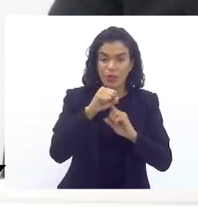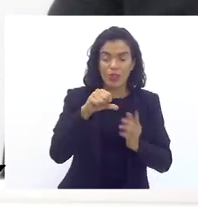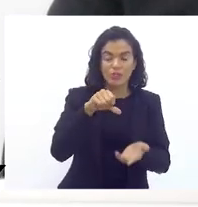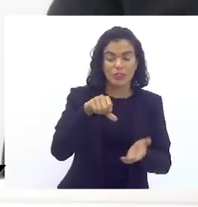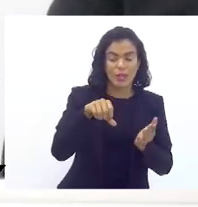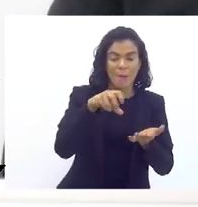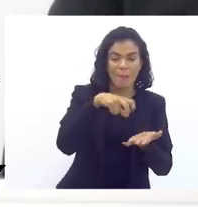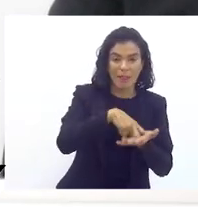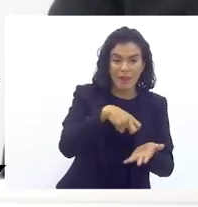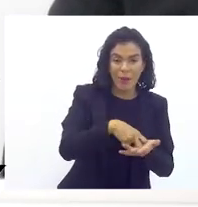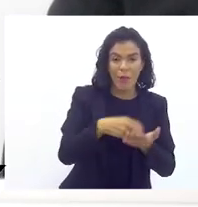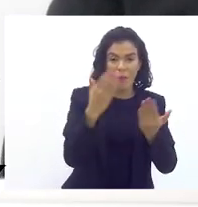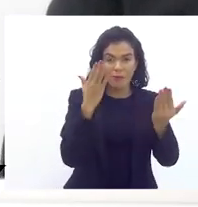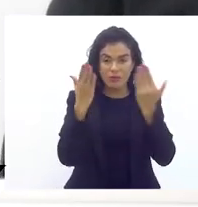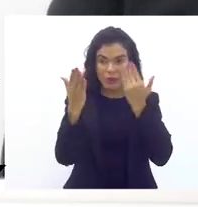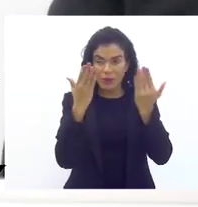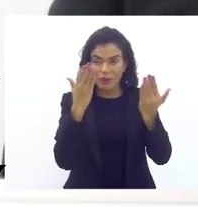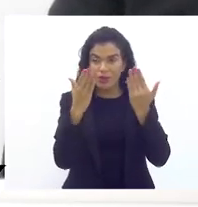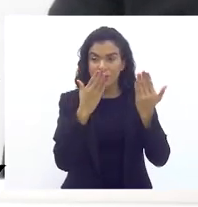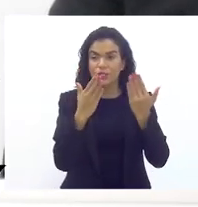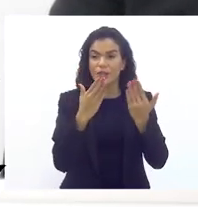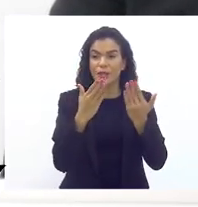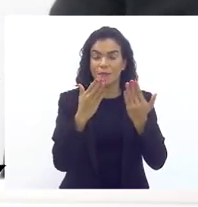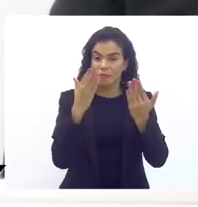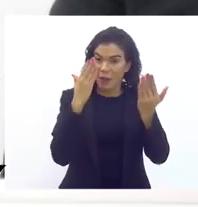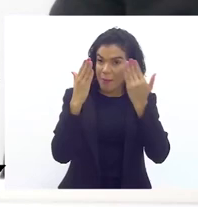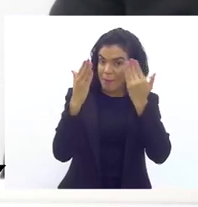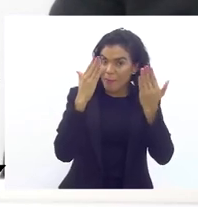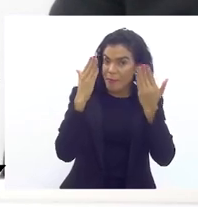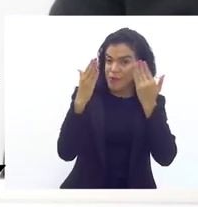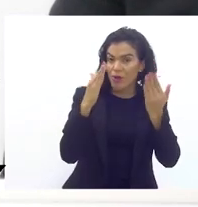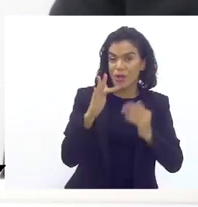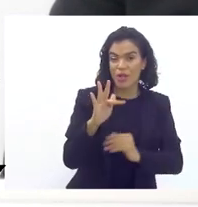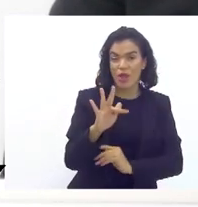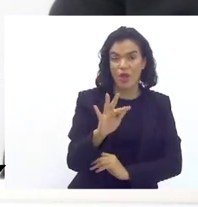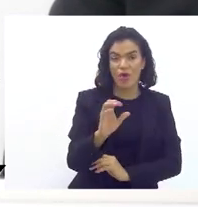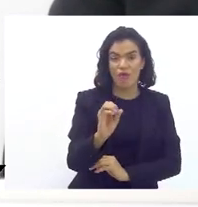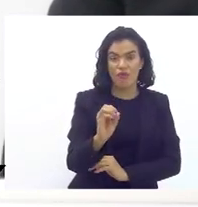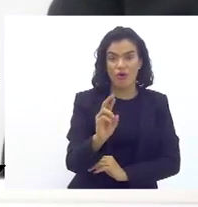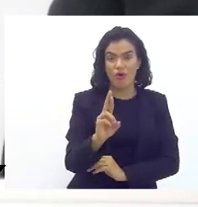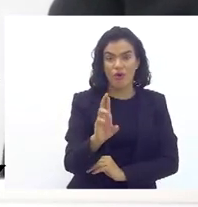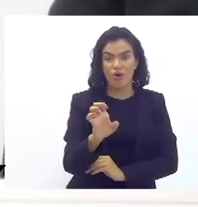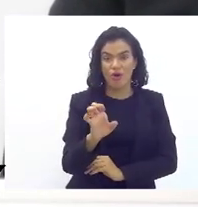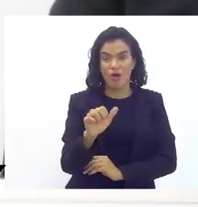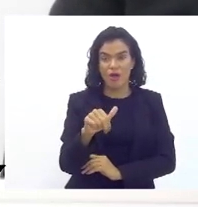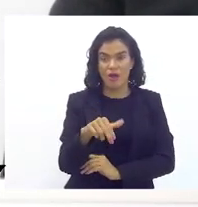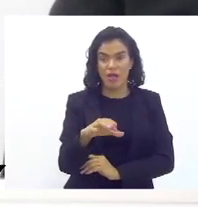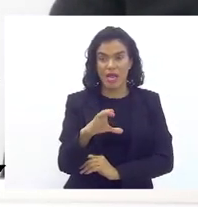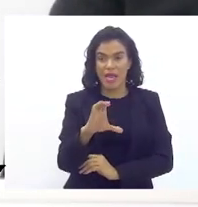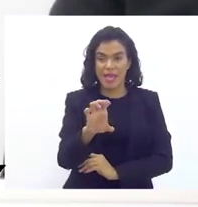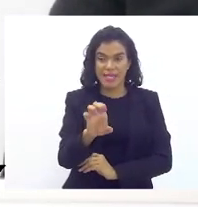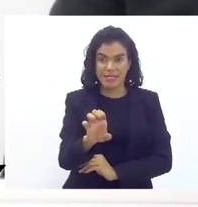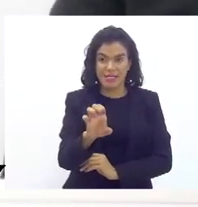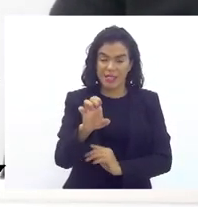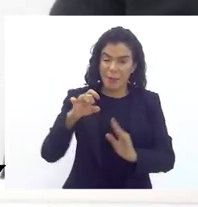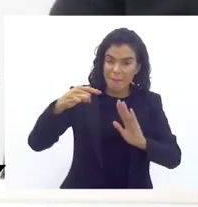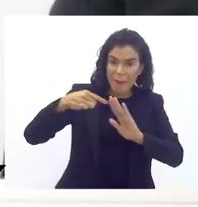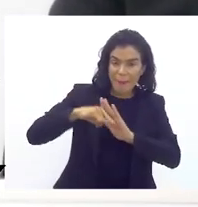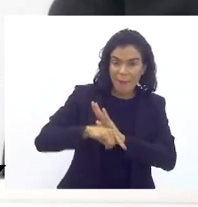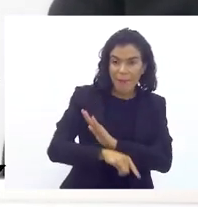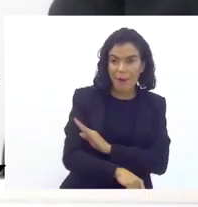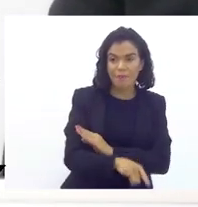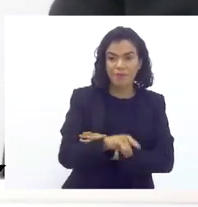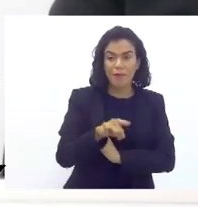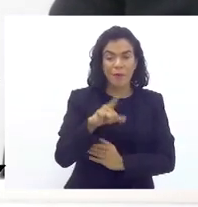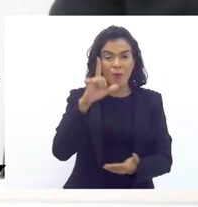com a psicologia Sobretudo com a psicologia forense assim porque como disse a Jurema Werneck o reconhecimento fotográfico